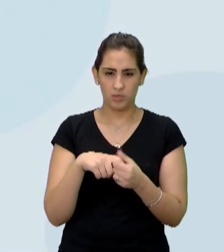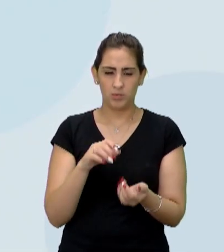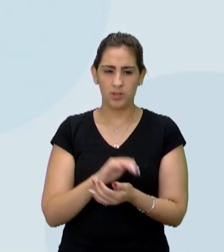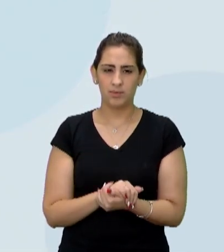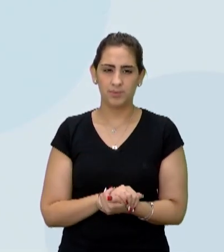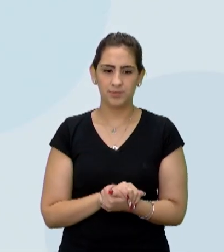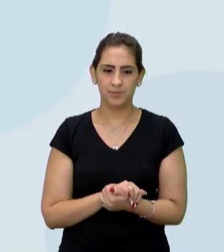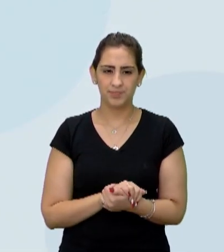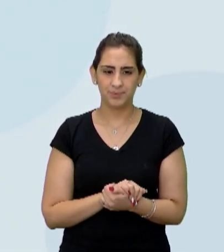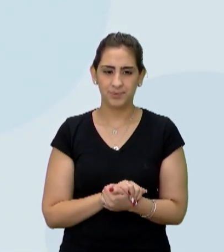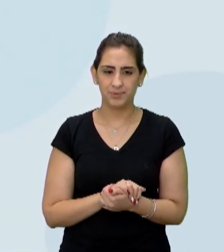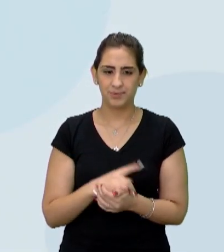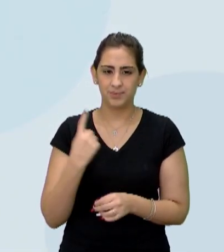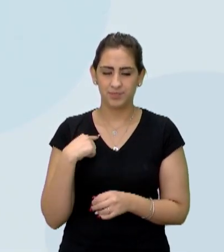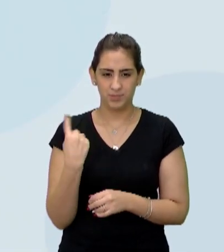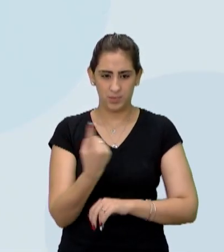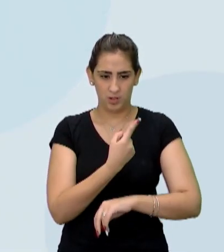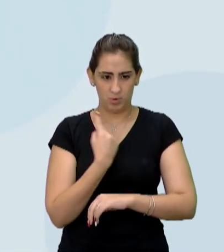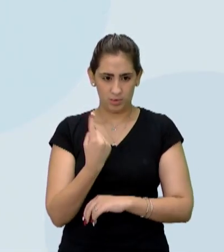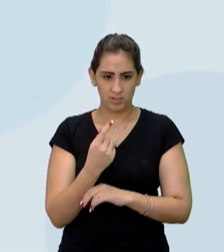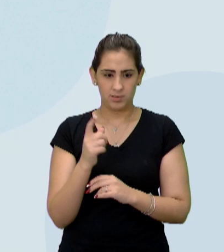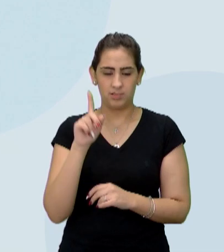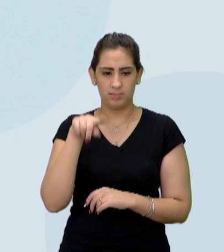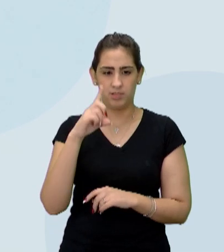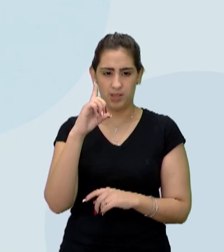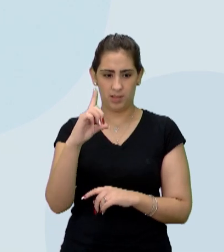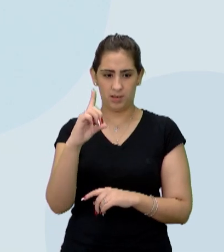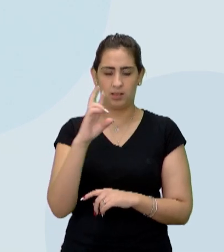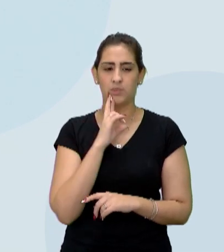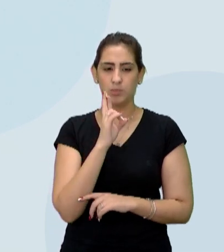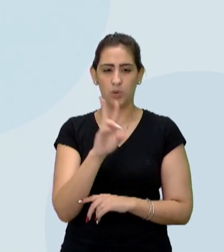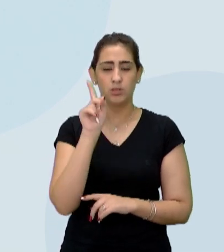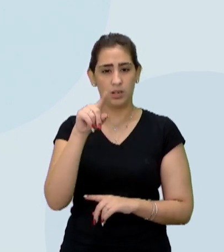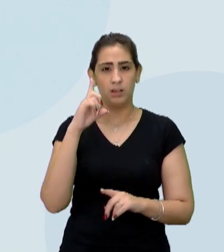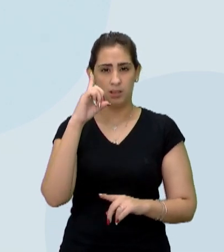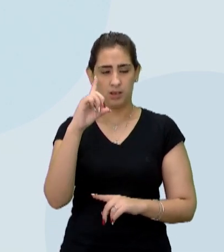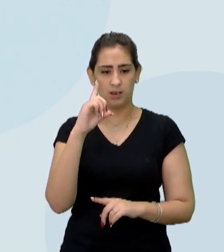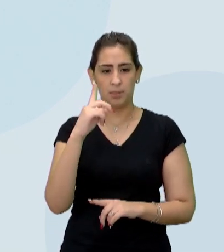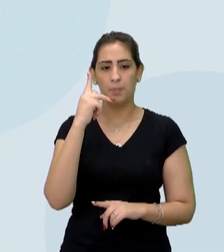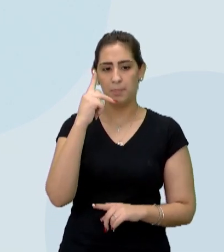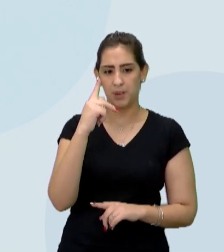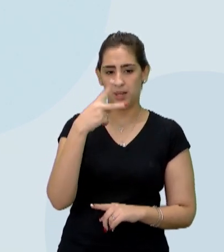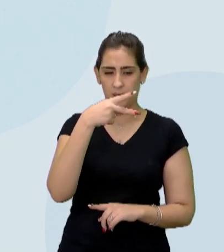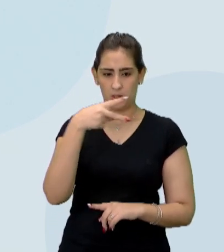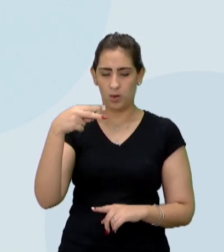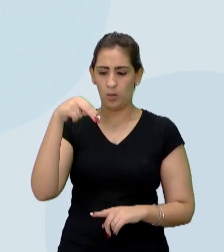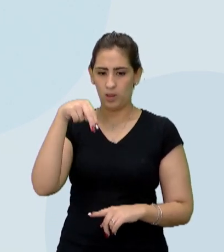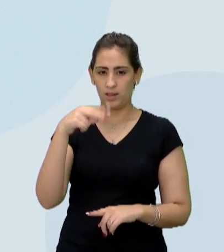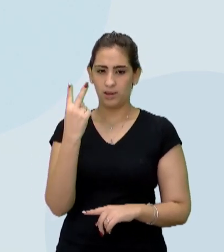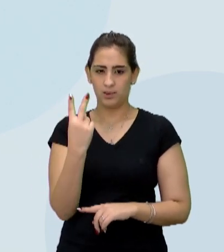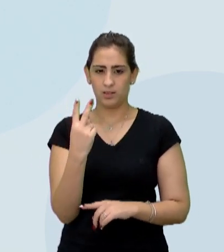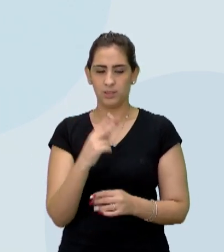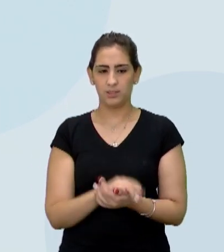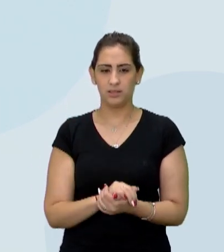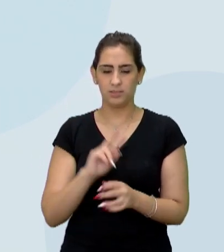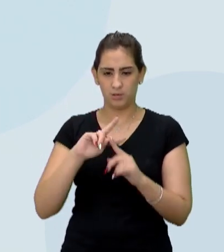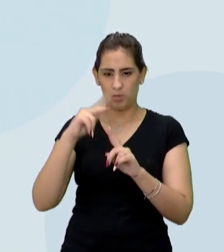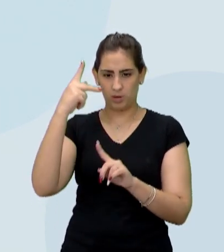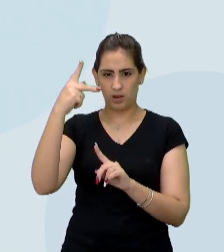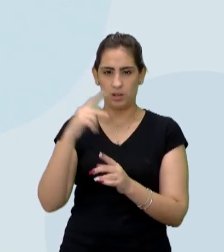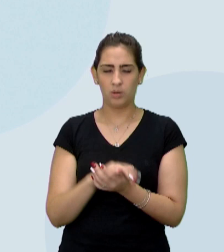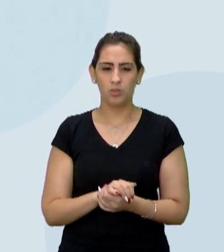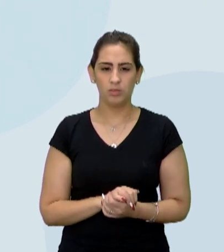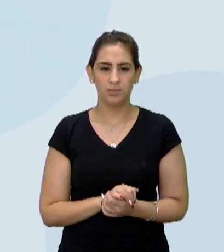opa! Então, a nossa alternativa aqui é a alternativa D, P igual a N ao quadrado. Tá